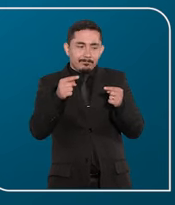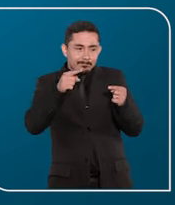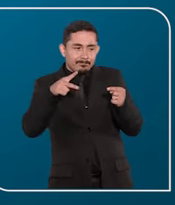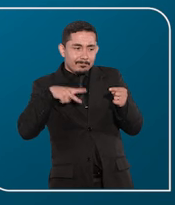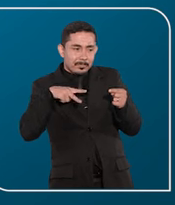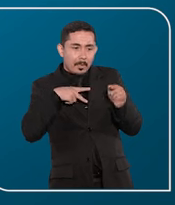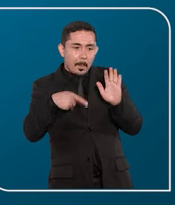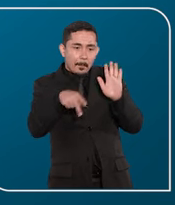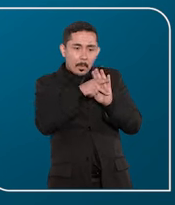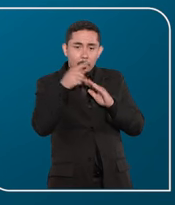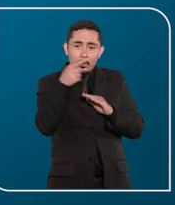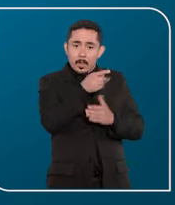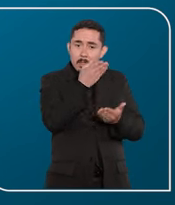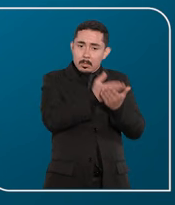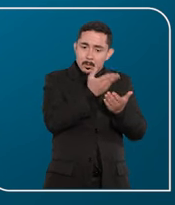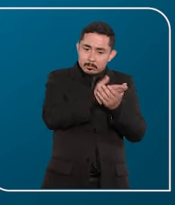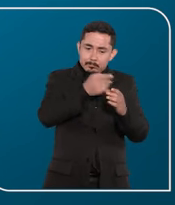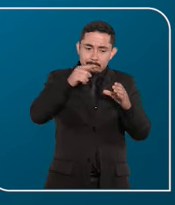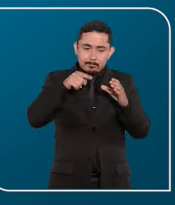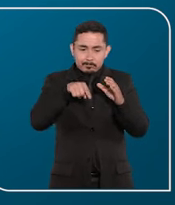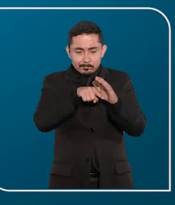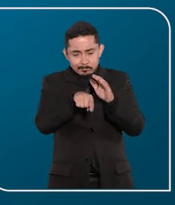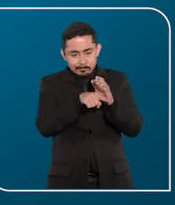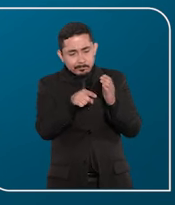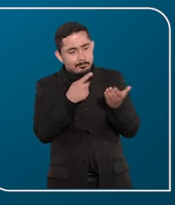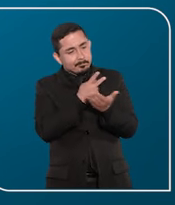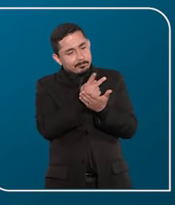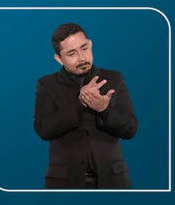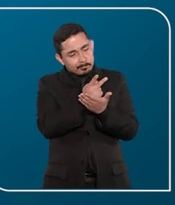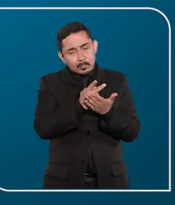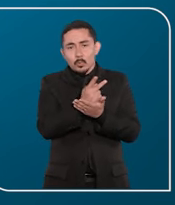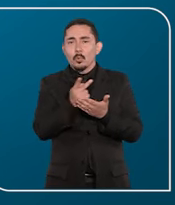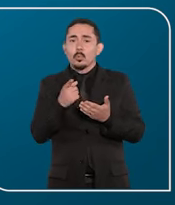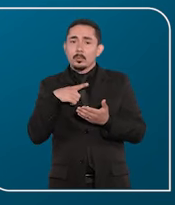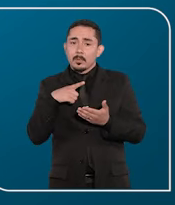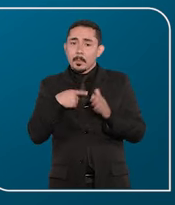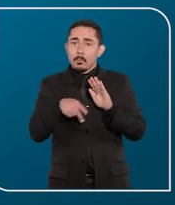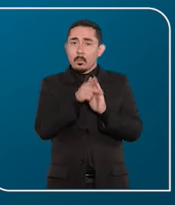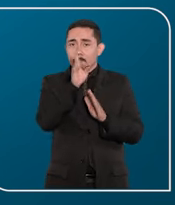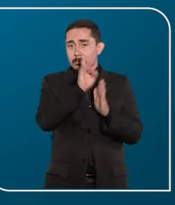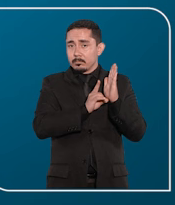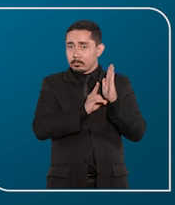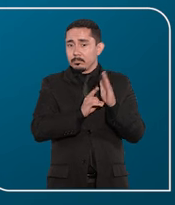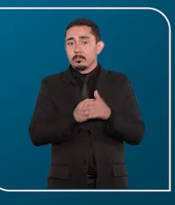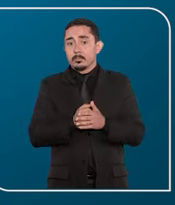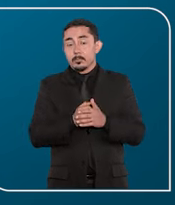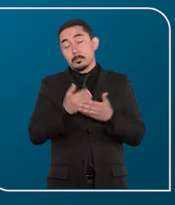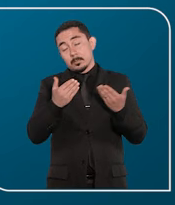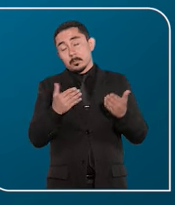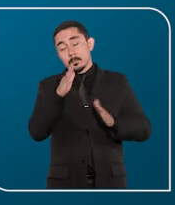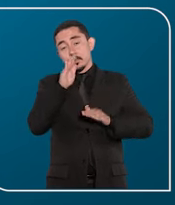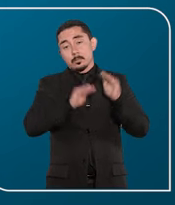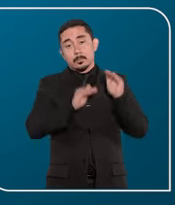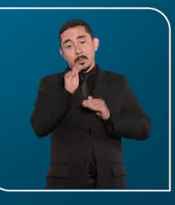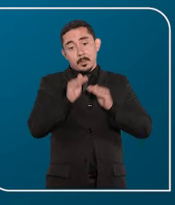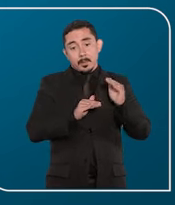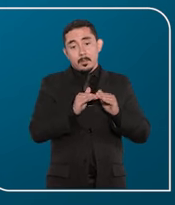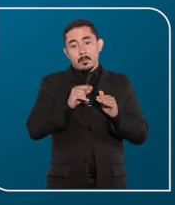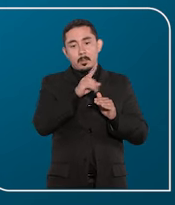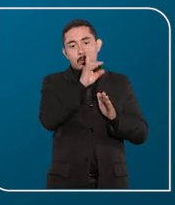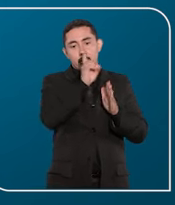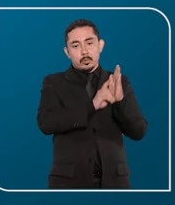daquele que buscou o conhecimento para a realização desse direito. Portanto, muitas vezes, apesar do direito da lei